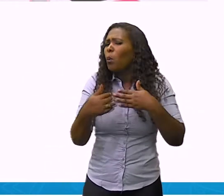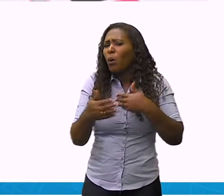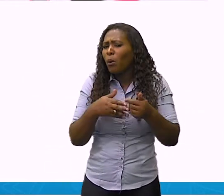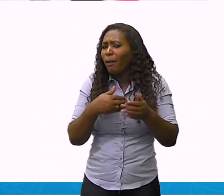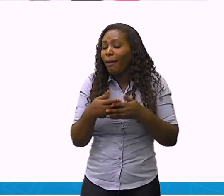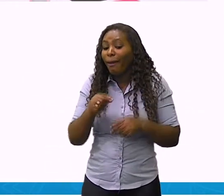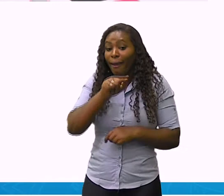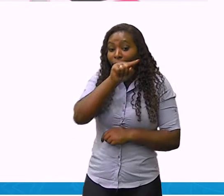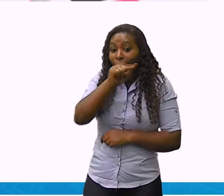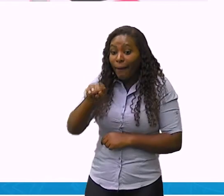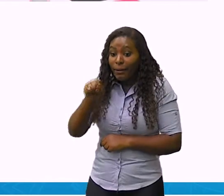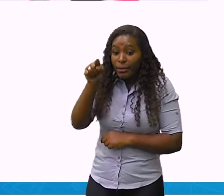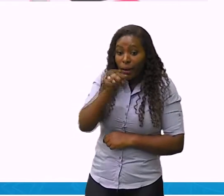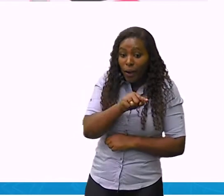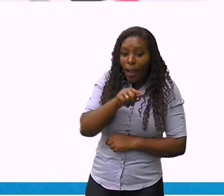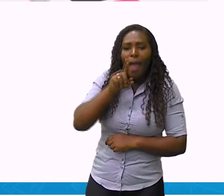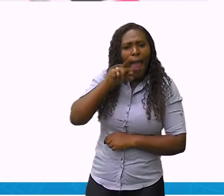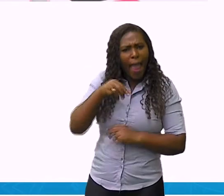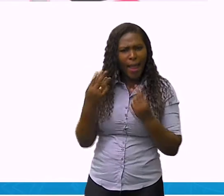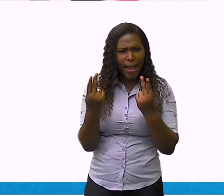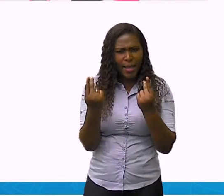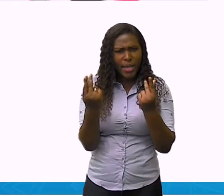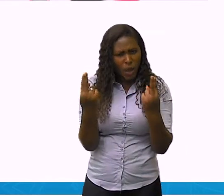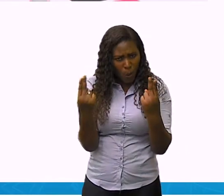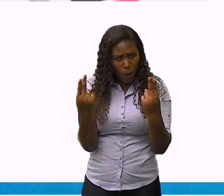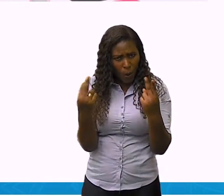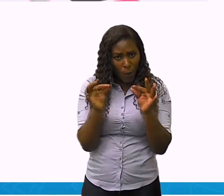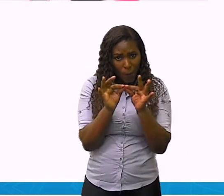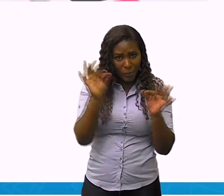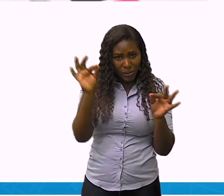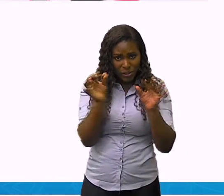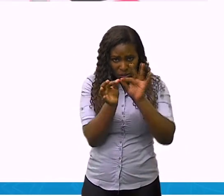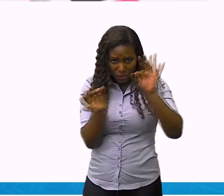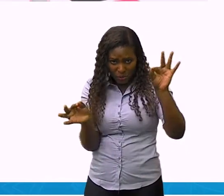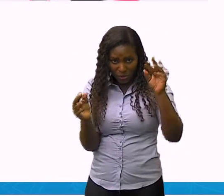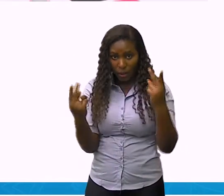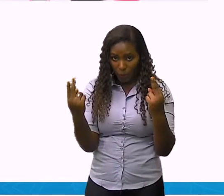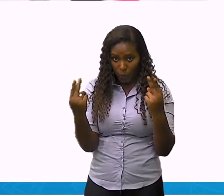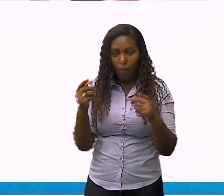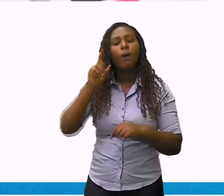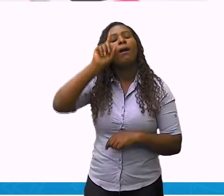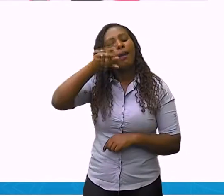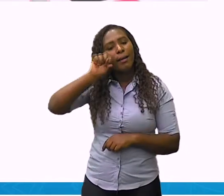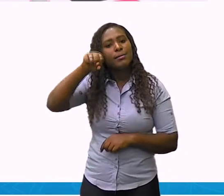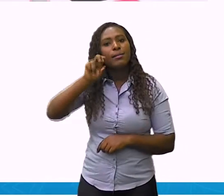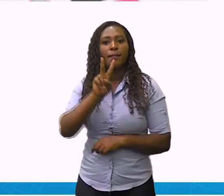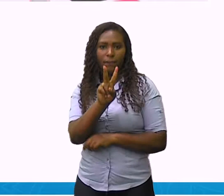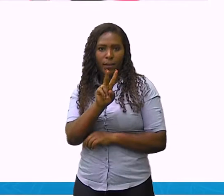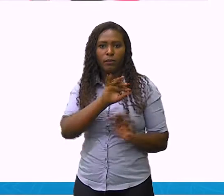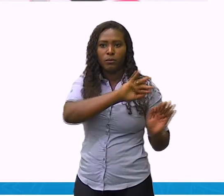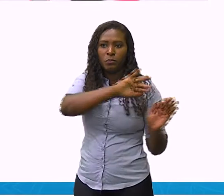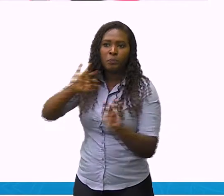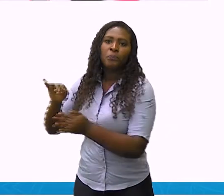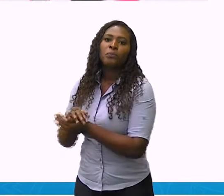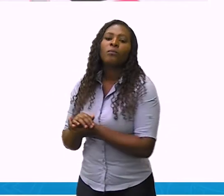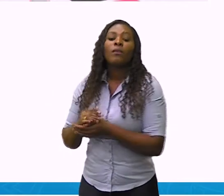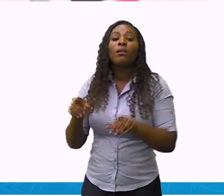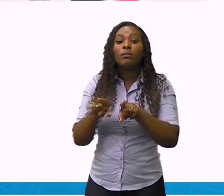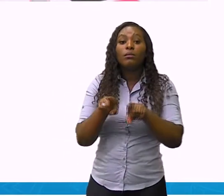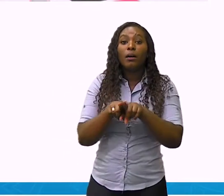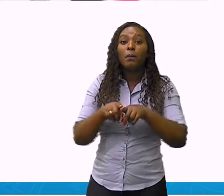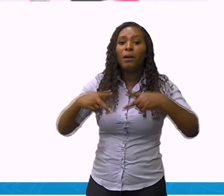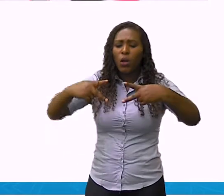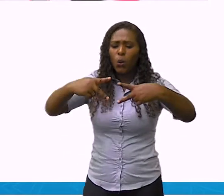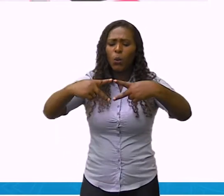que sim, esta é uma característica específica do retângulo. As diagonais são congruentes. Em um